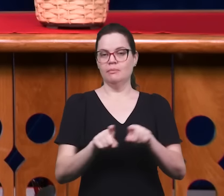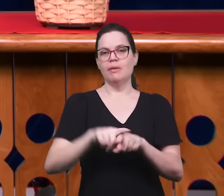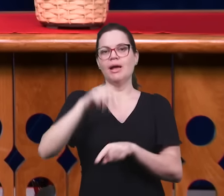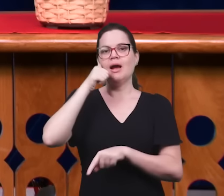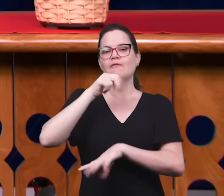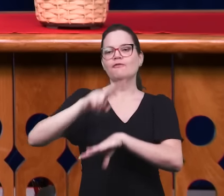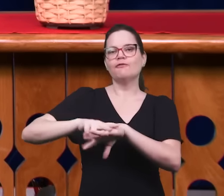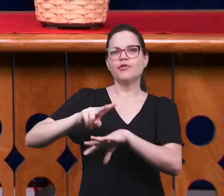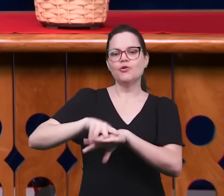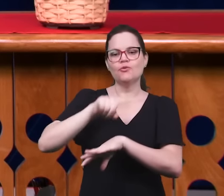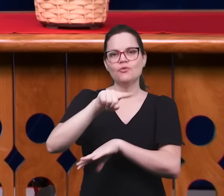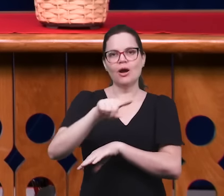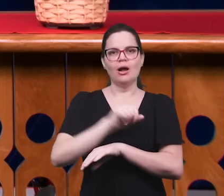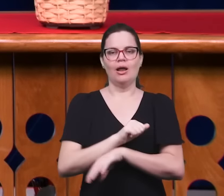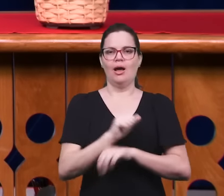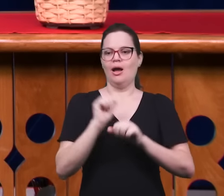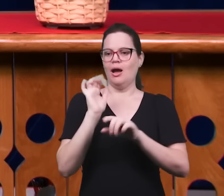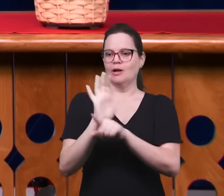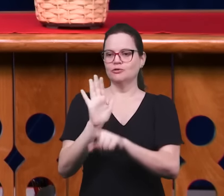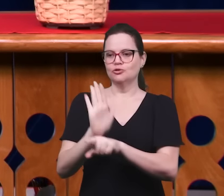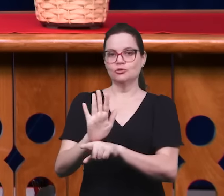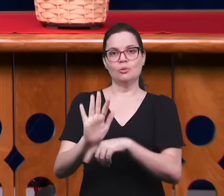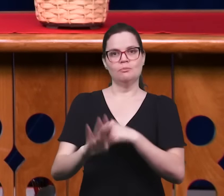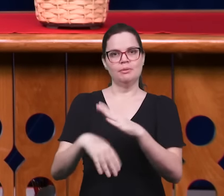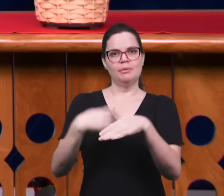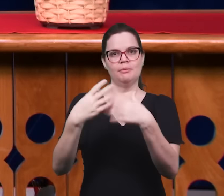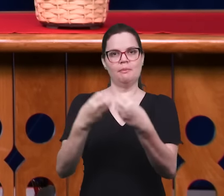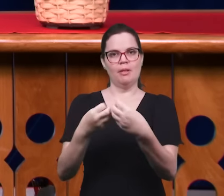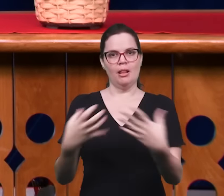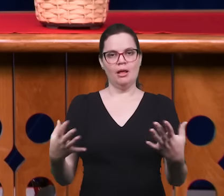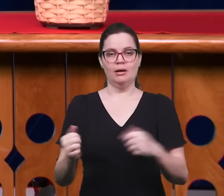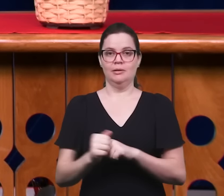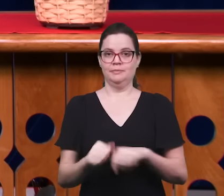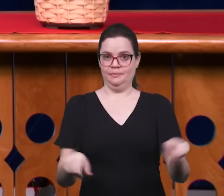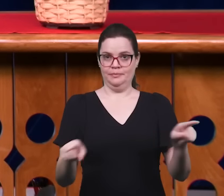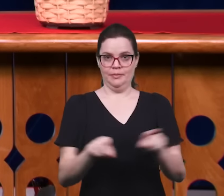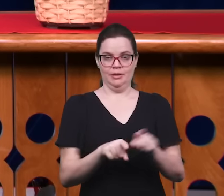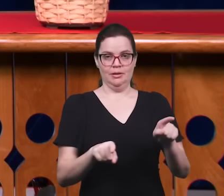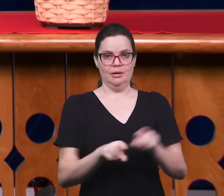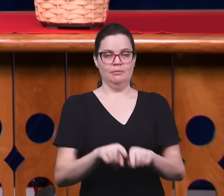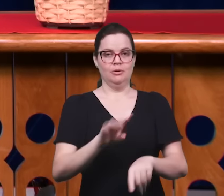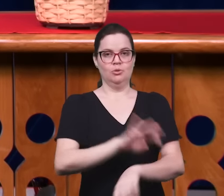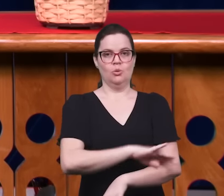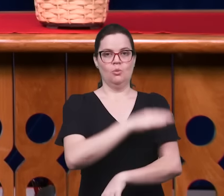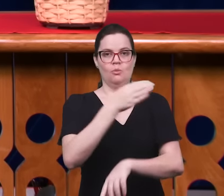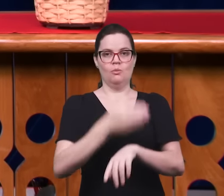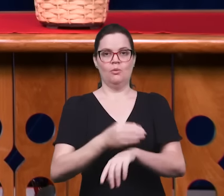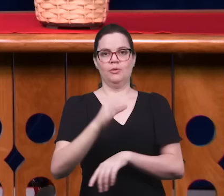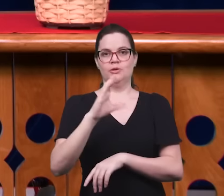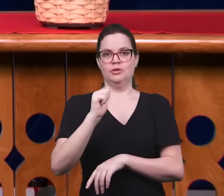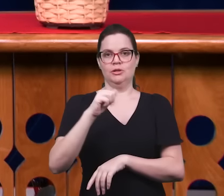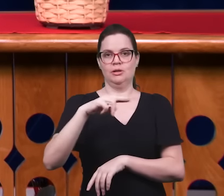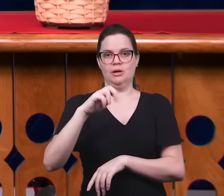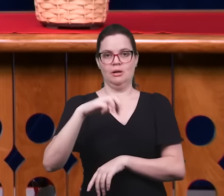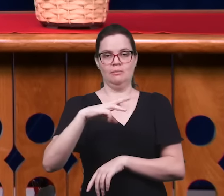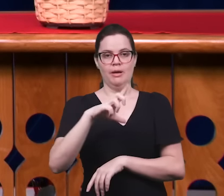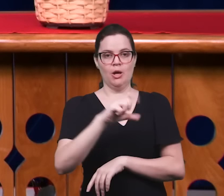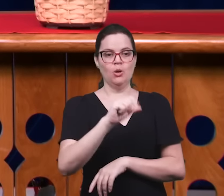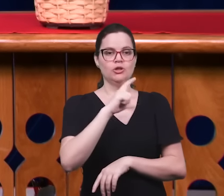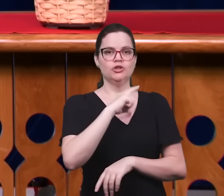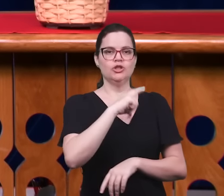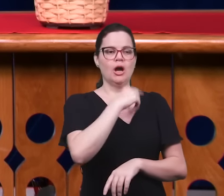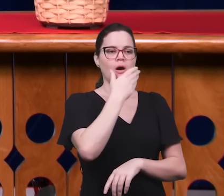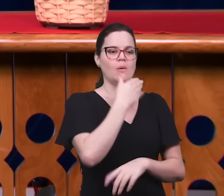viúva. Podemos lembrar ainda quando Elias no Monte Carmelo e muitos profetas de